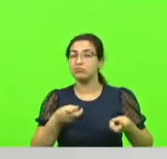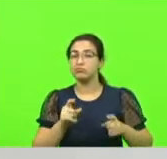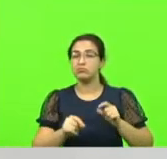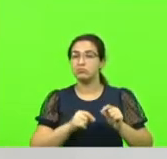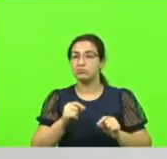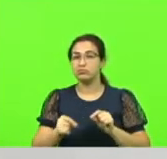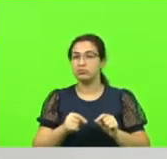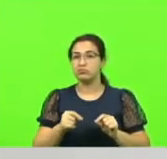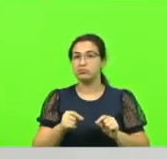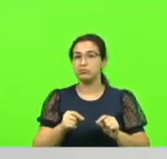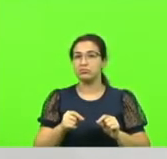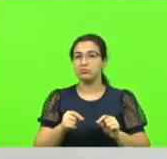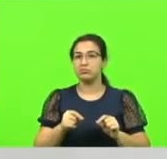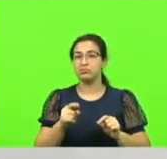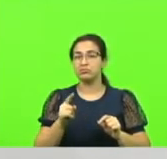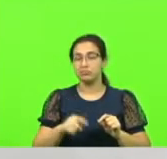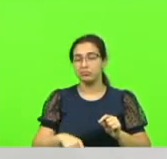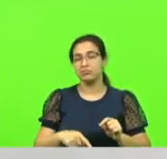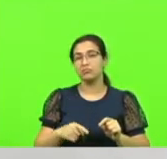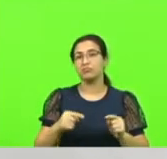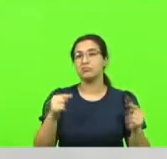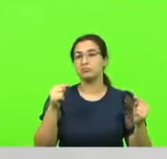outra palavra para definir